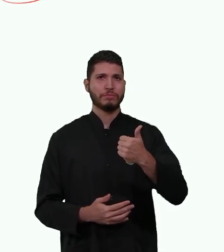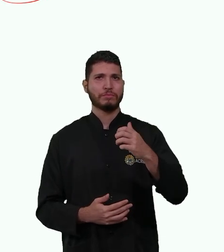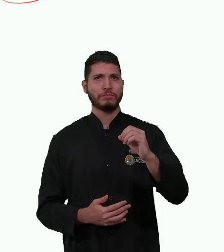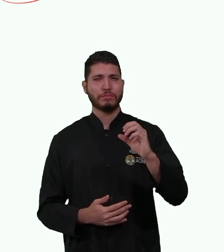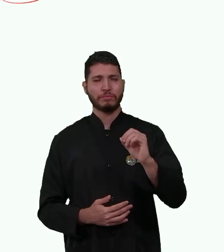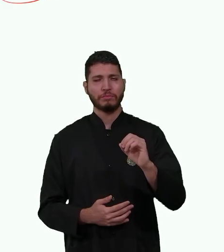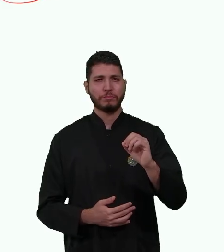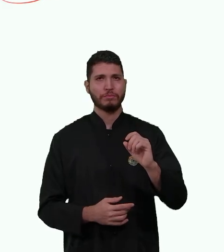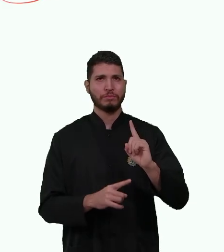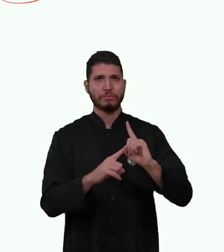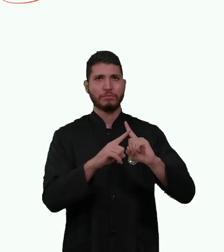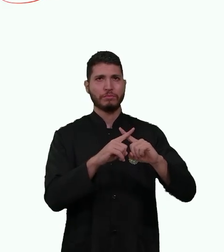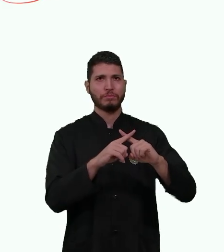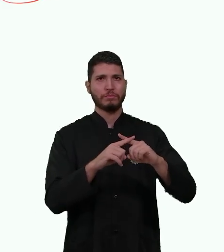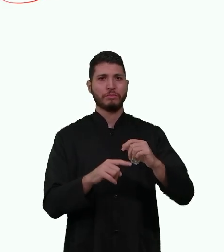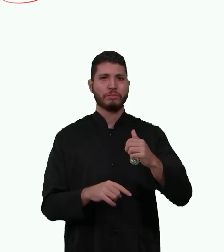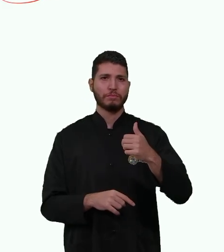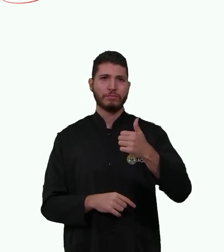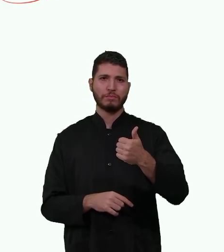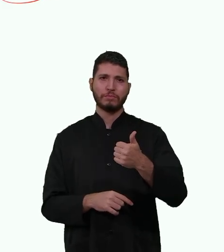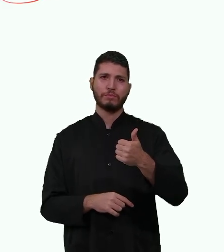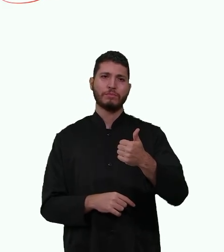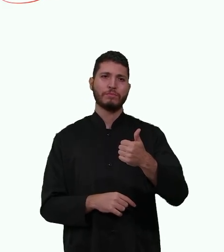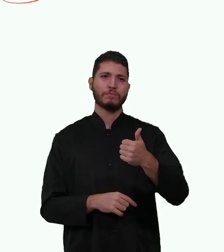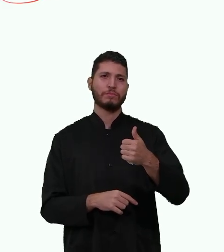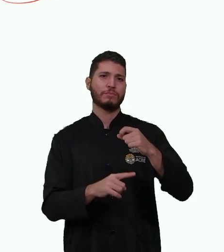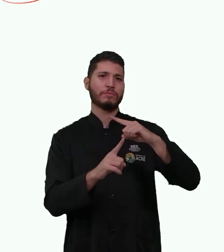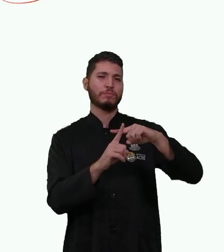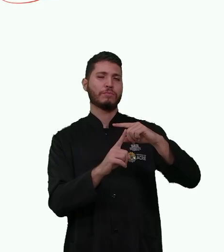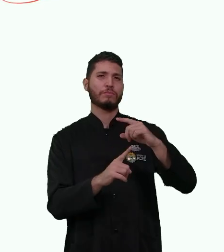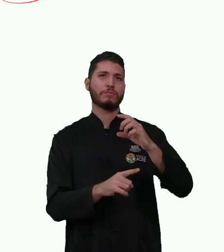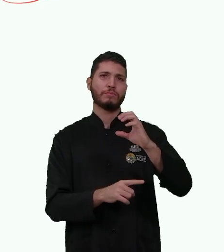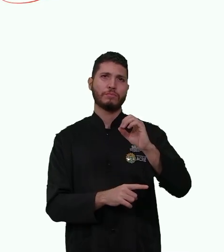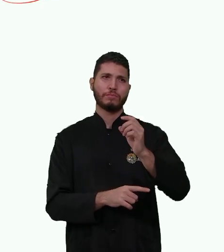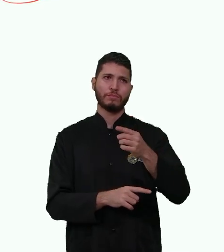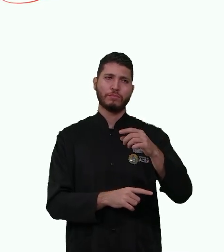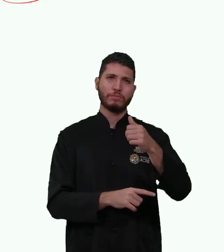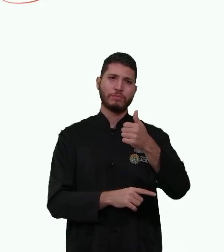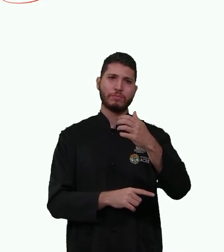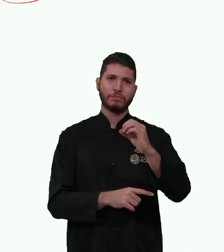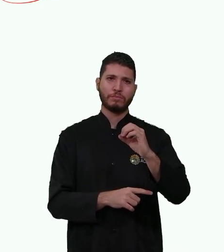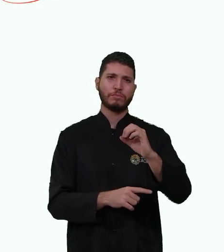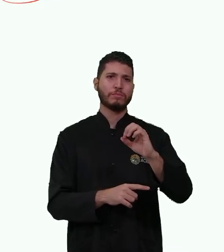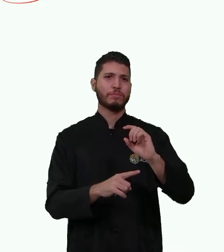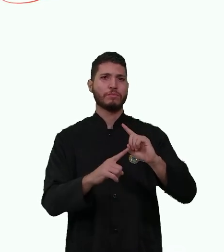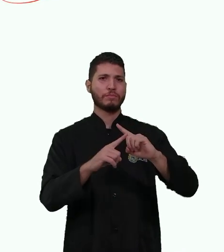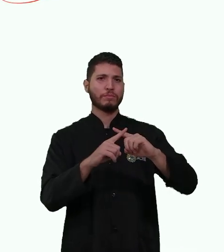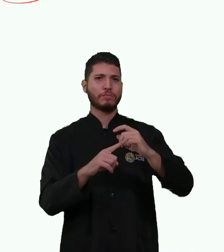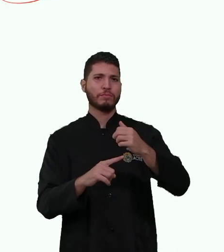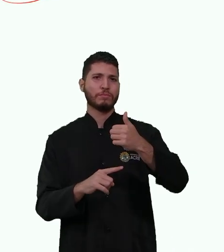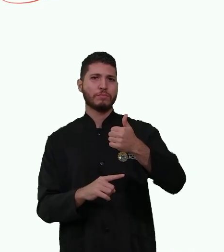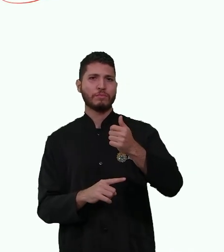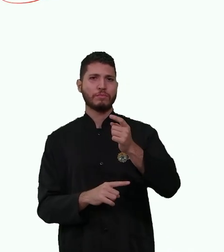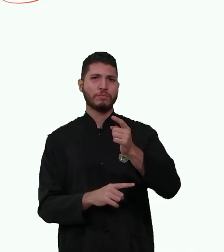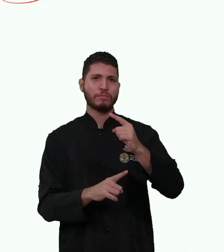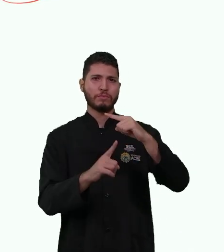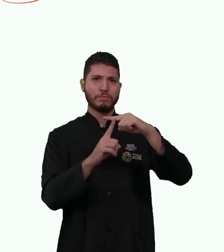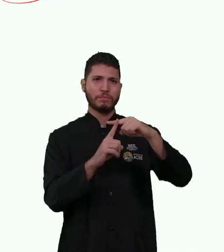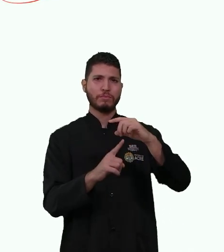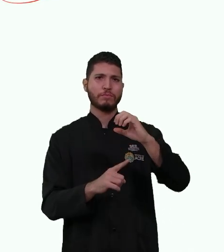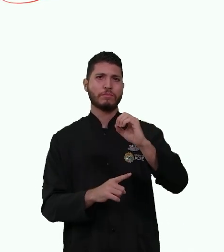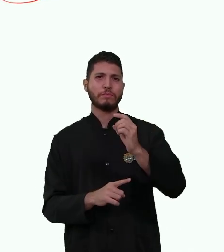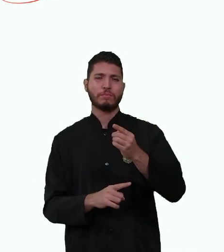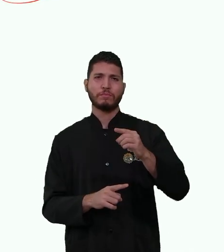vezes 1 mais 0,10, que foi os nossos 10% de aumento, vezes 1 mais 0,20, que é o